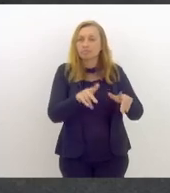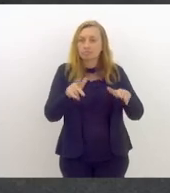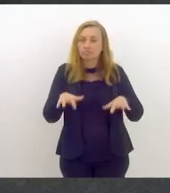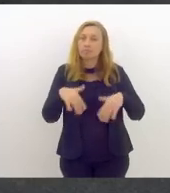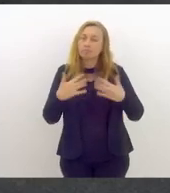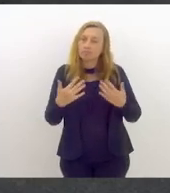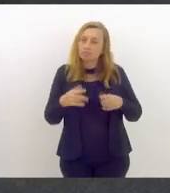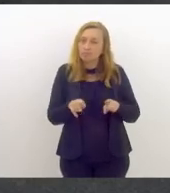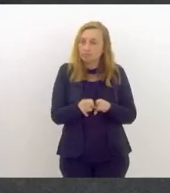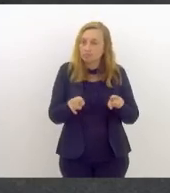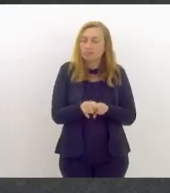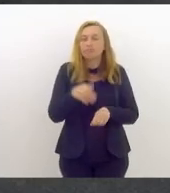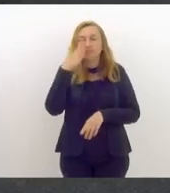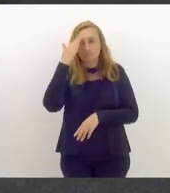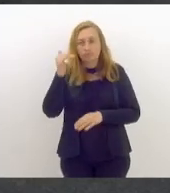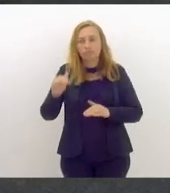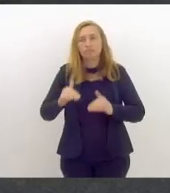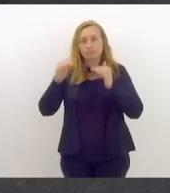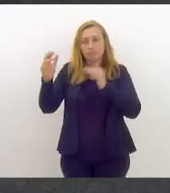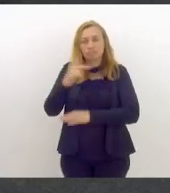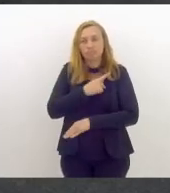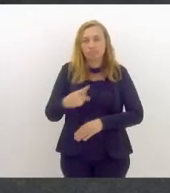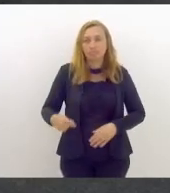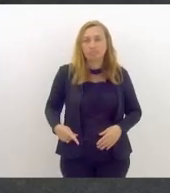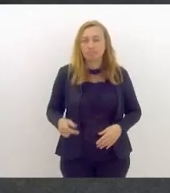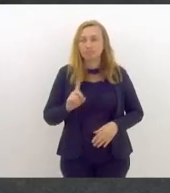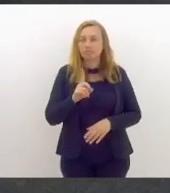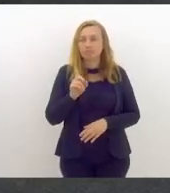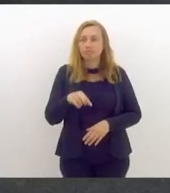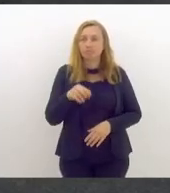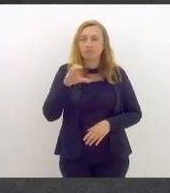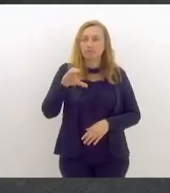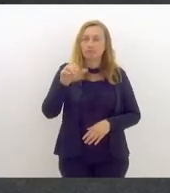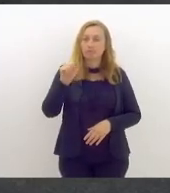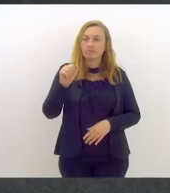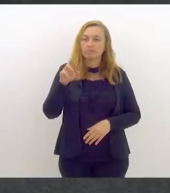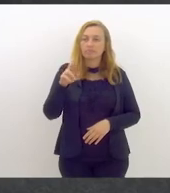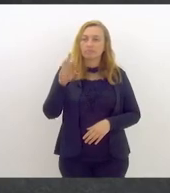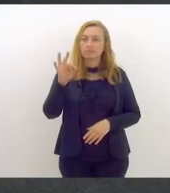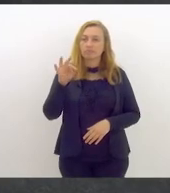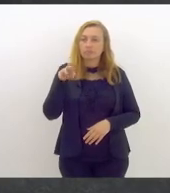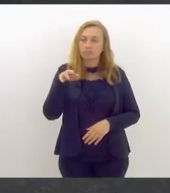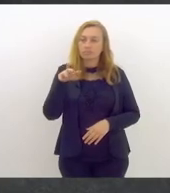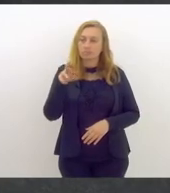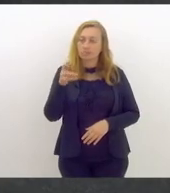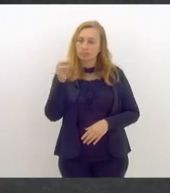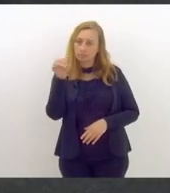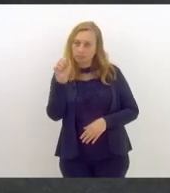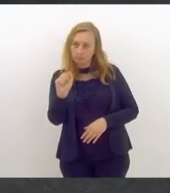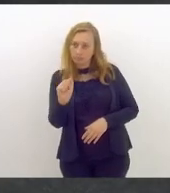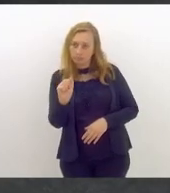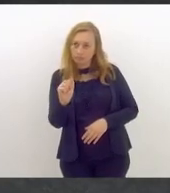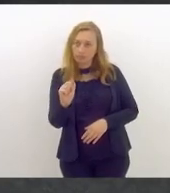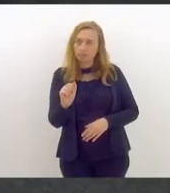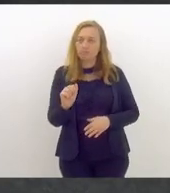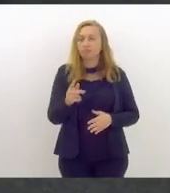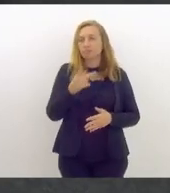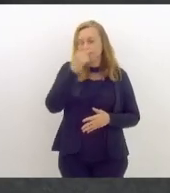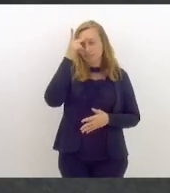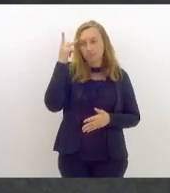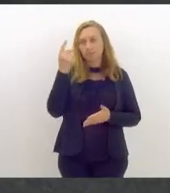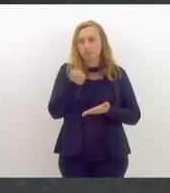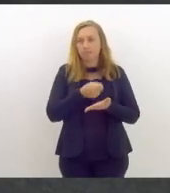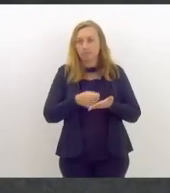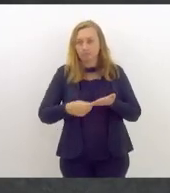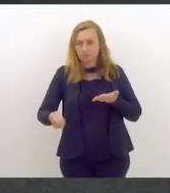E também sei que Vossa Excelência não é cartógrafo. Por via de consequência, alguém descreveu